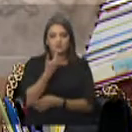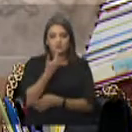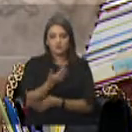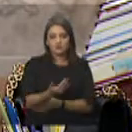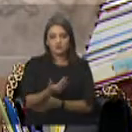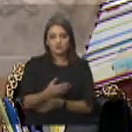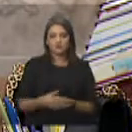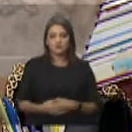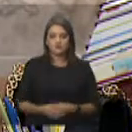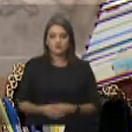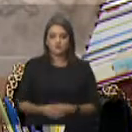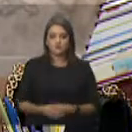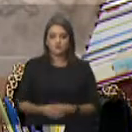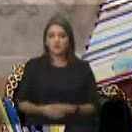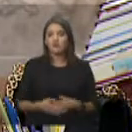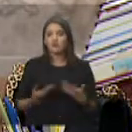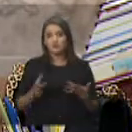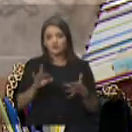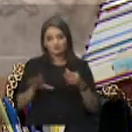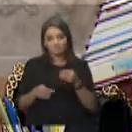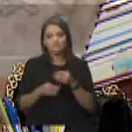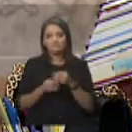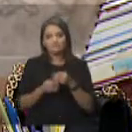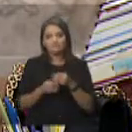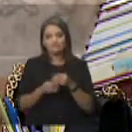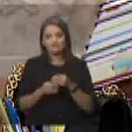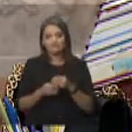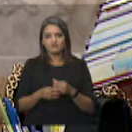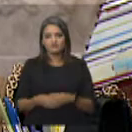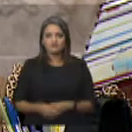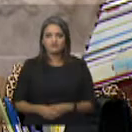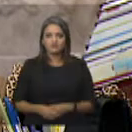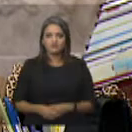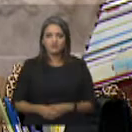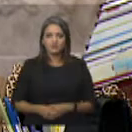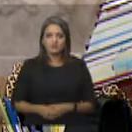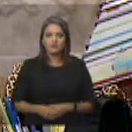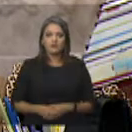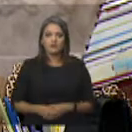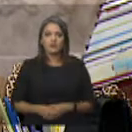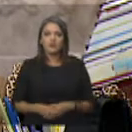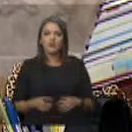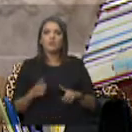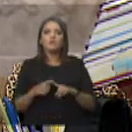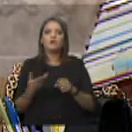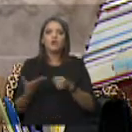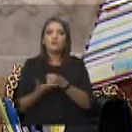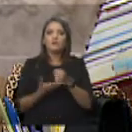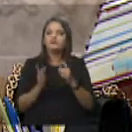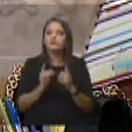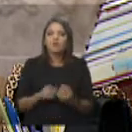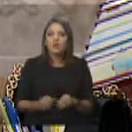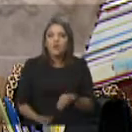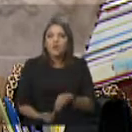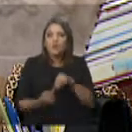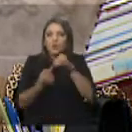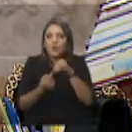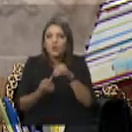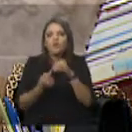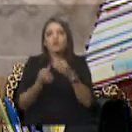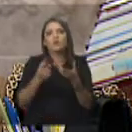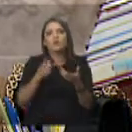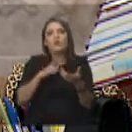para acabar, é que o princípio aqui realmente é único de boa-fé e de praticidade.